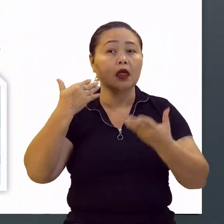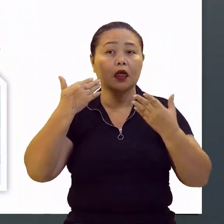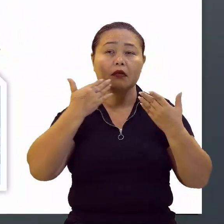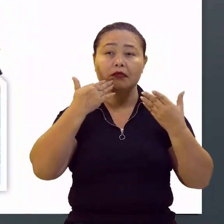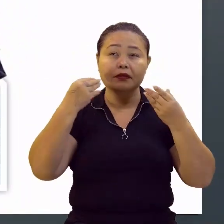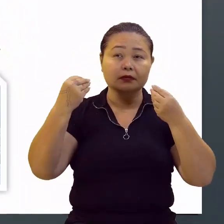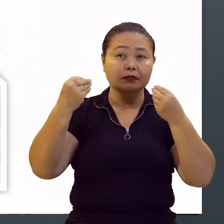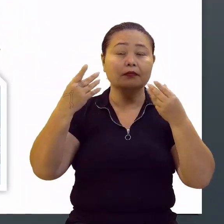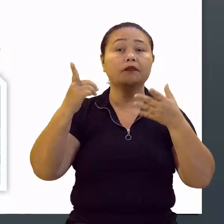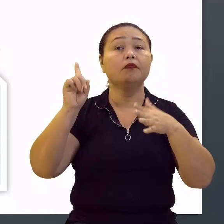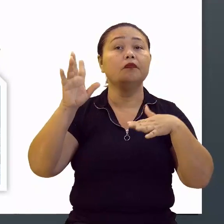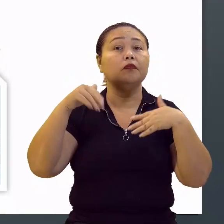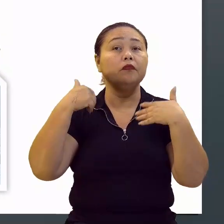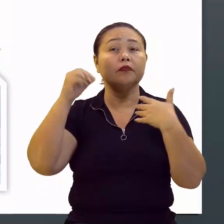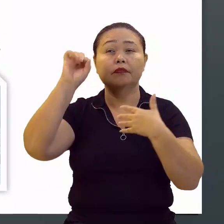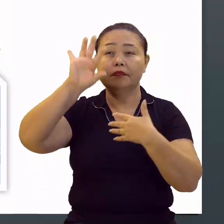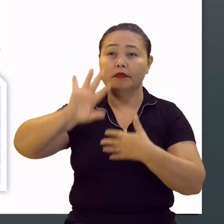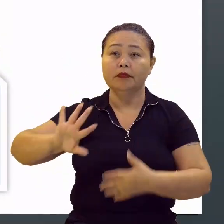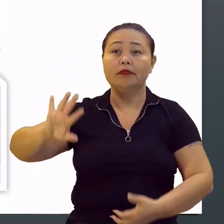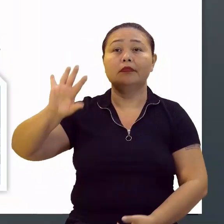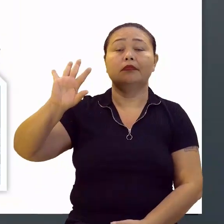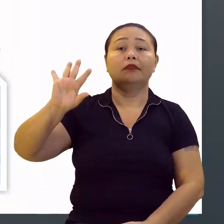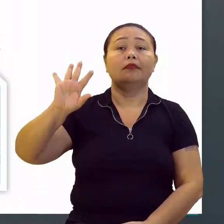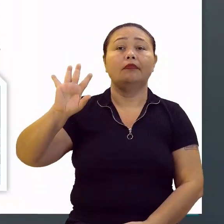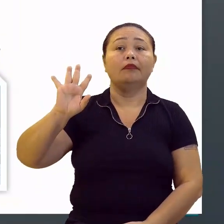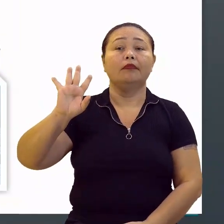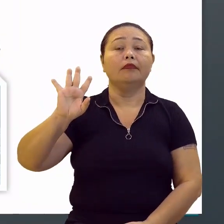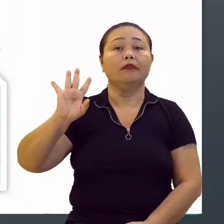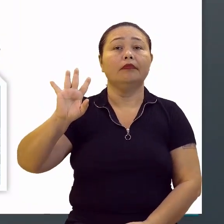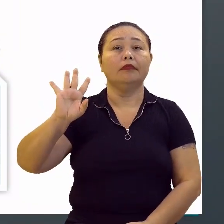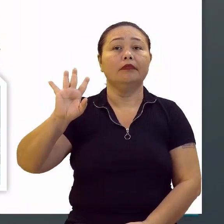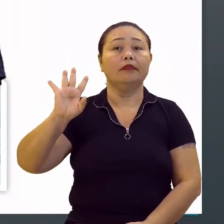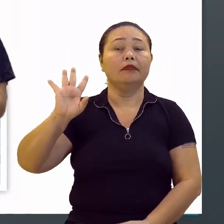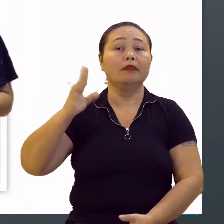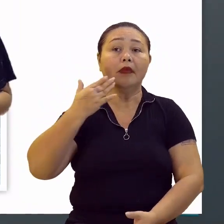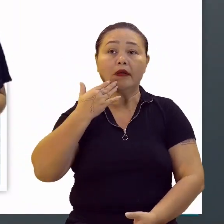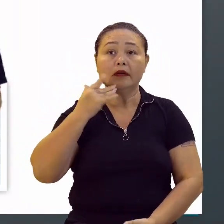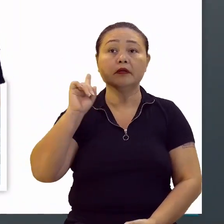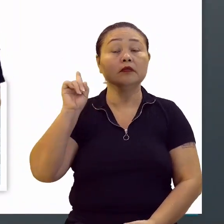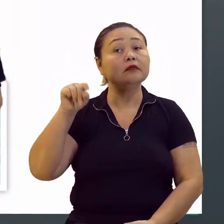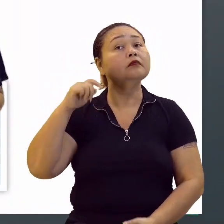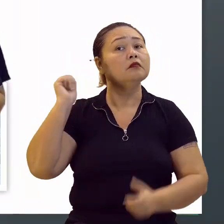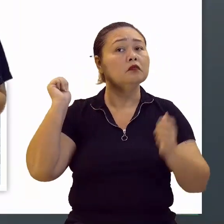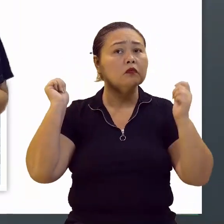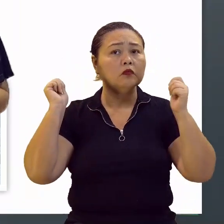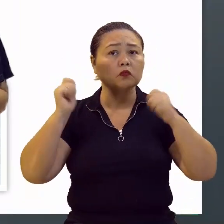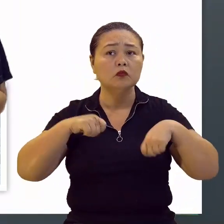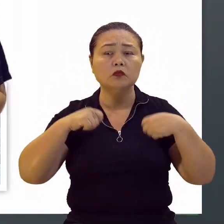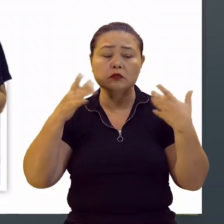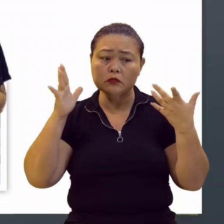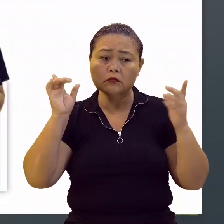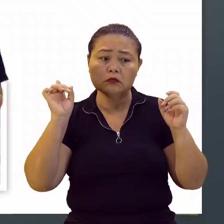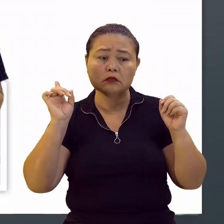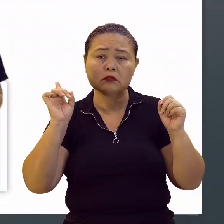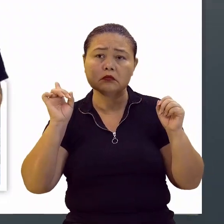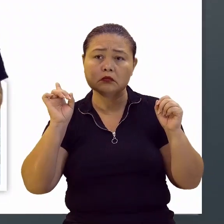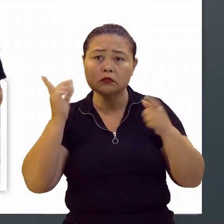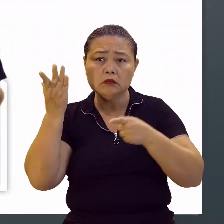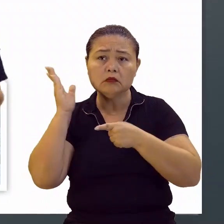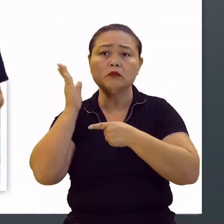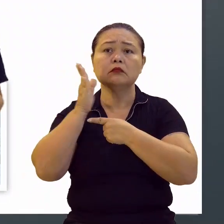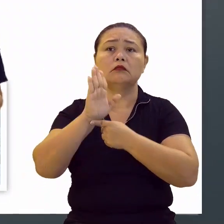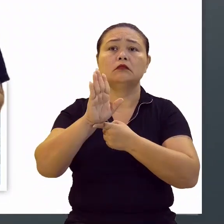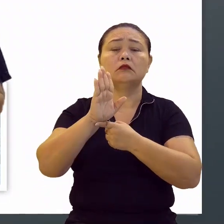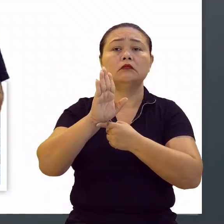distorcida, né, a sua imagem esteja distorcida, que você possa ser um elo de auxílio,